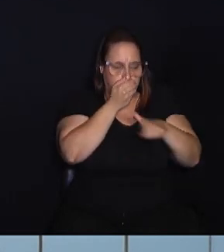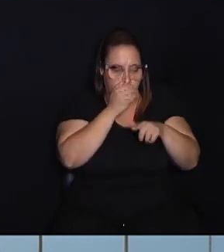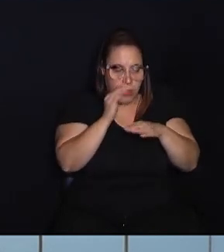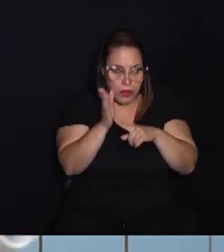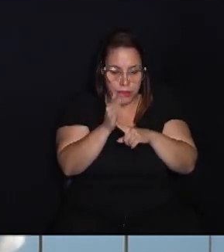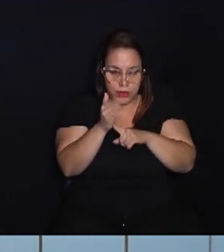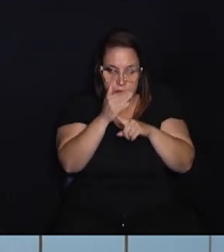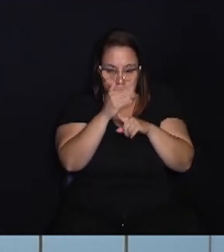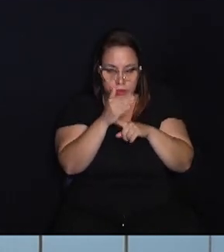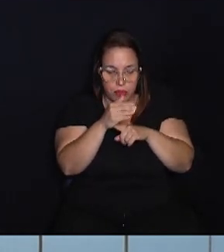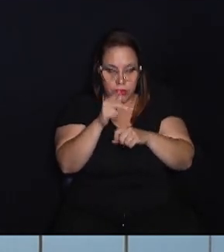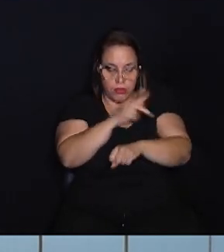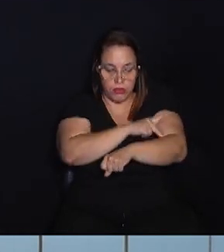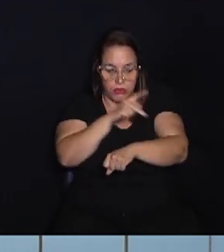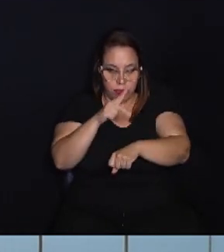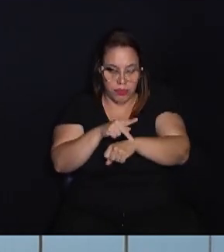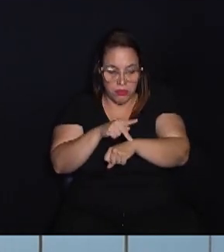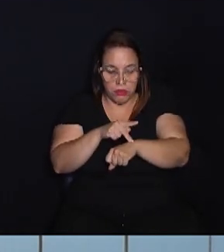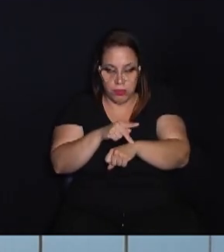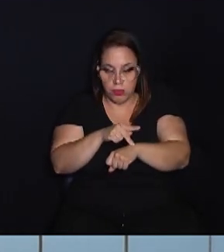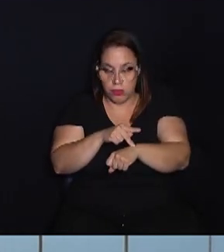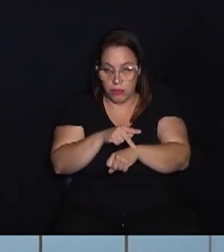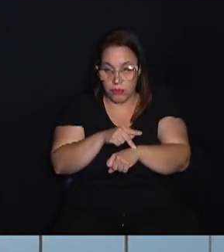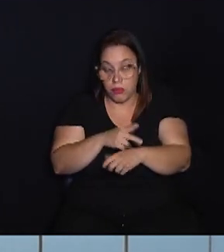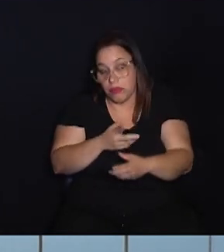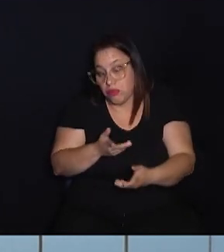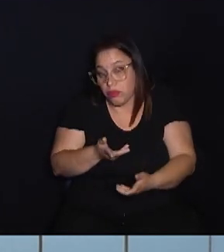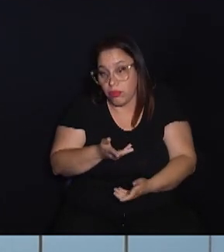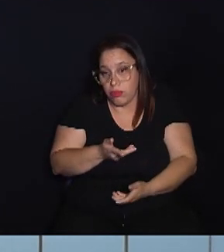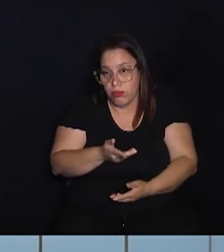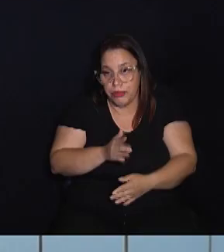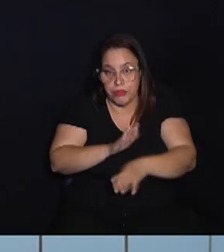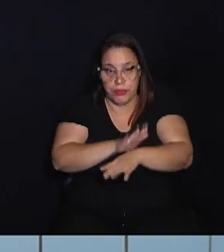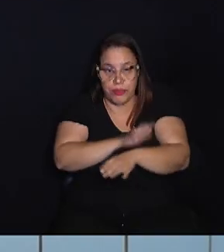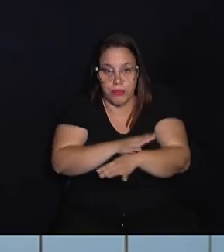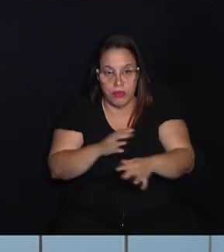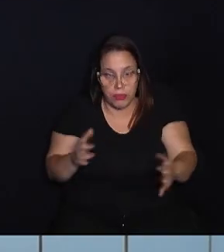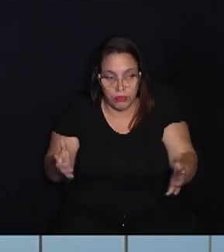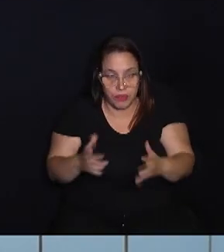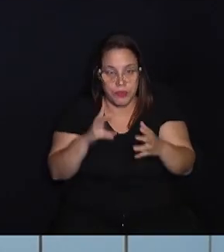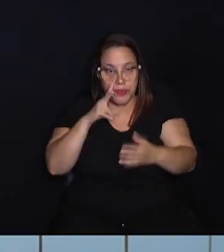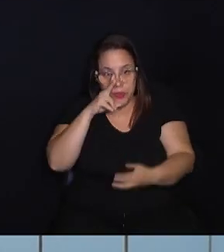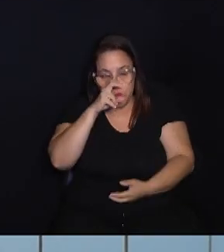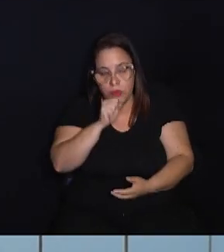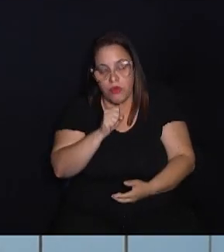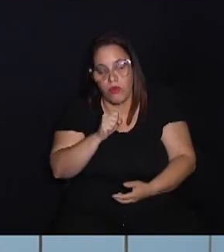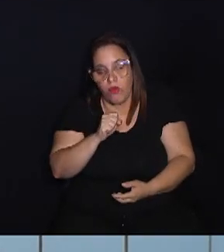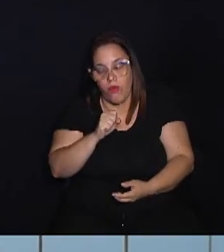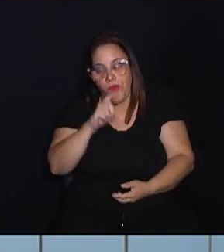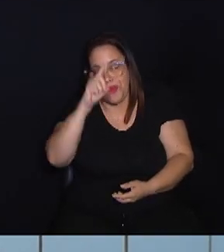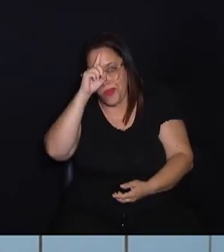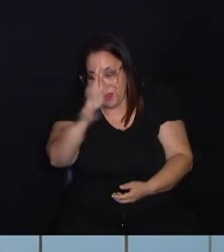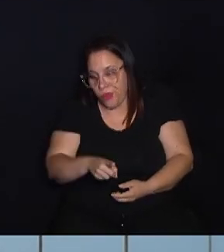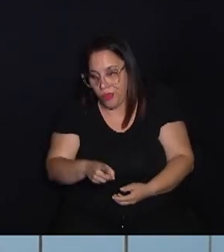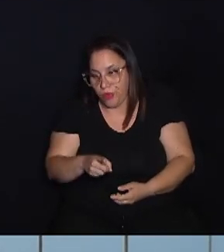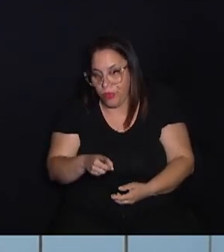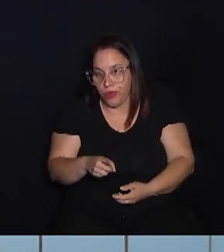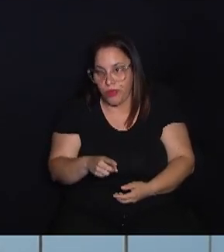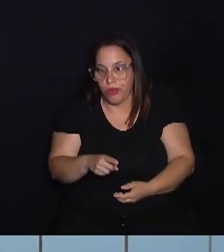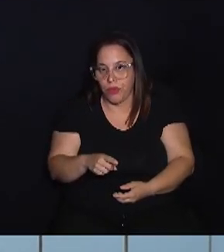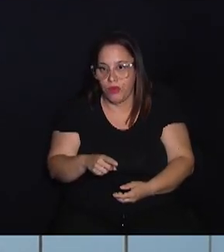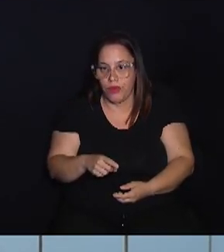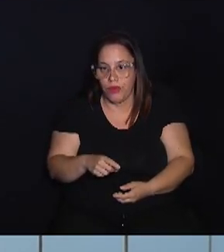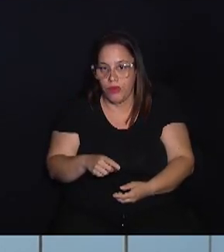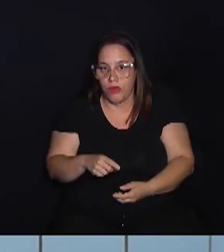a pedagogia tem mais instrumentos para ajudar a fortalecer esse processo de tomada de decisão.